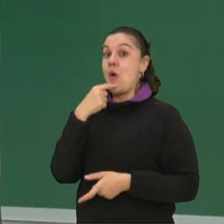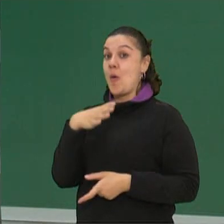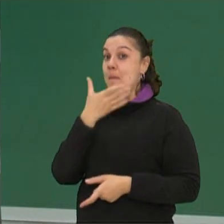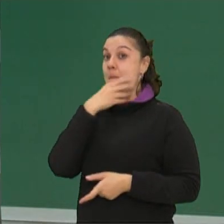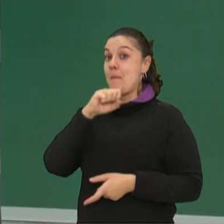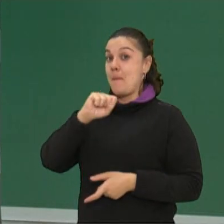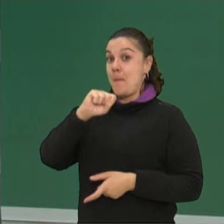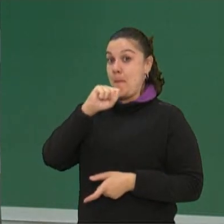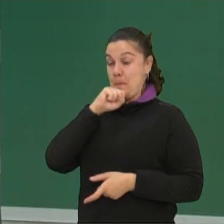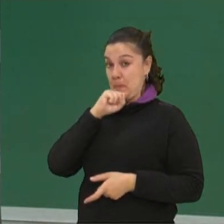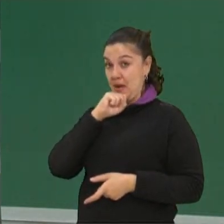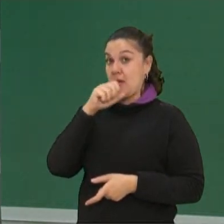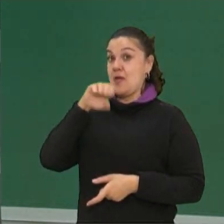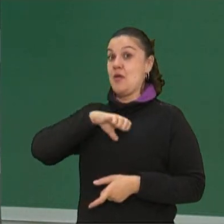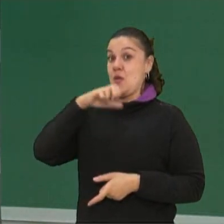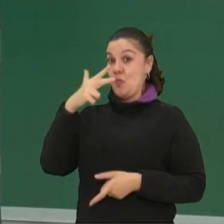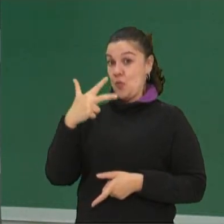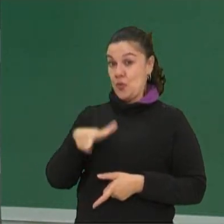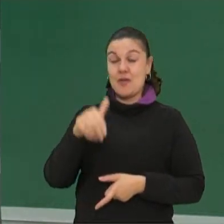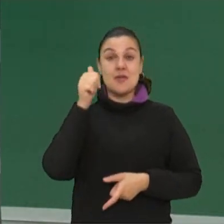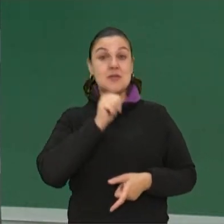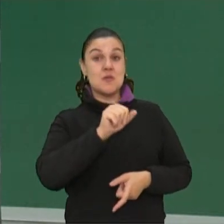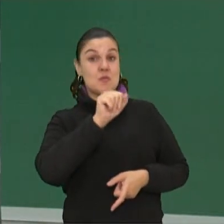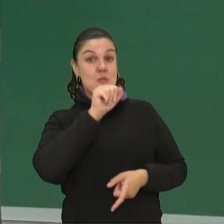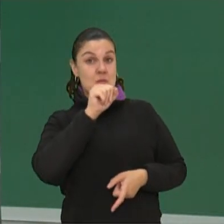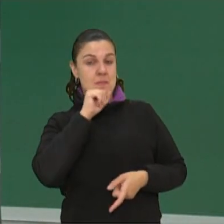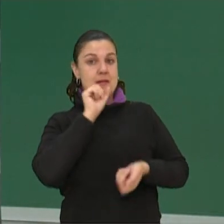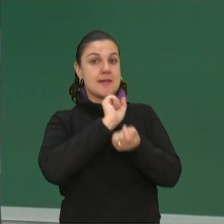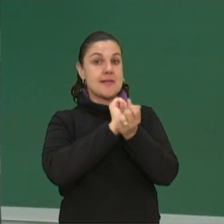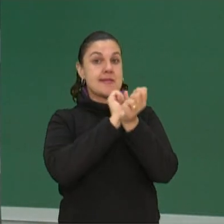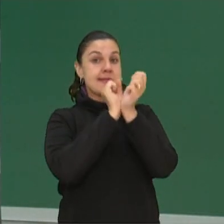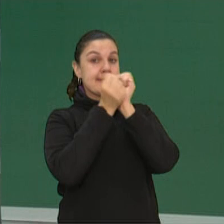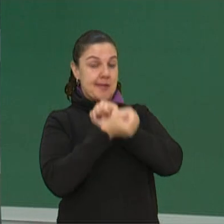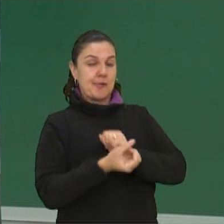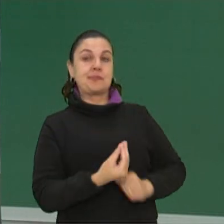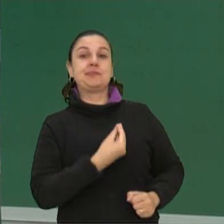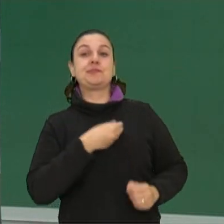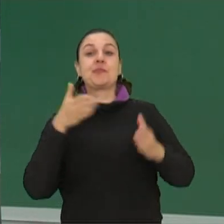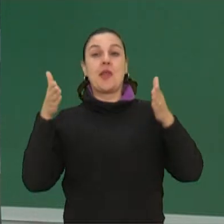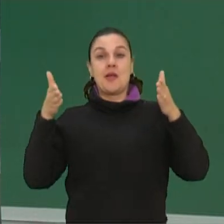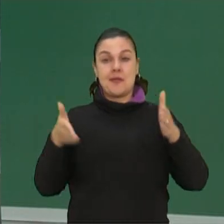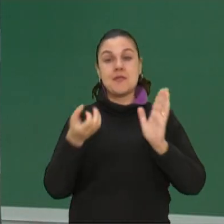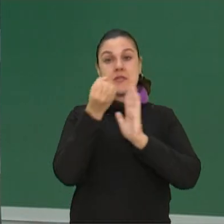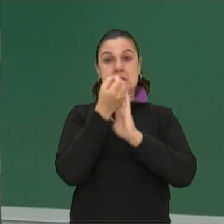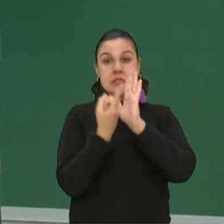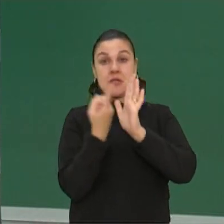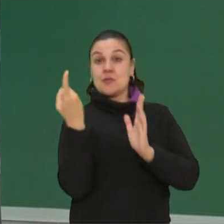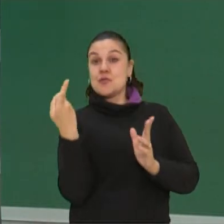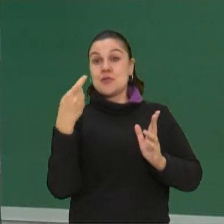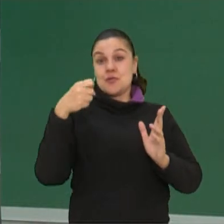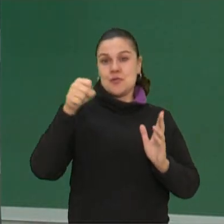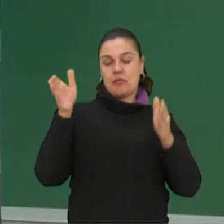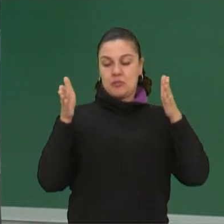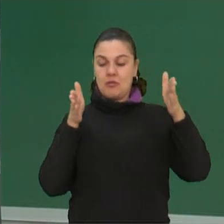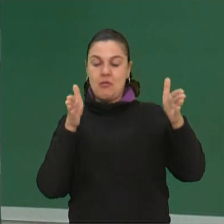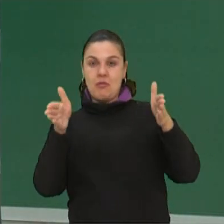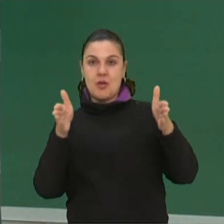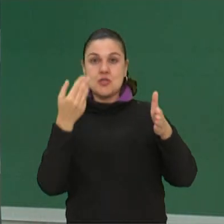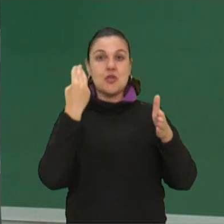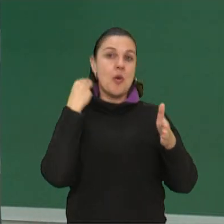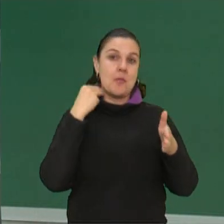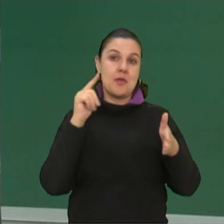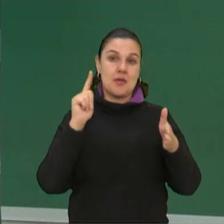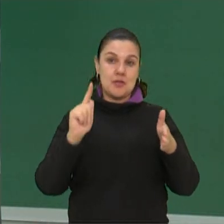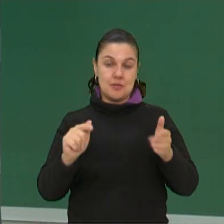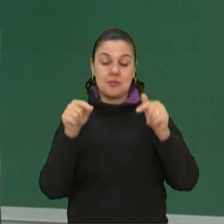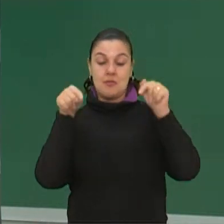português e de uma escrava, e ela viveu lá no século XVIII, na região das Minas Gerais. Ela teve